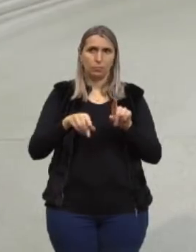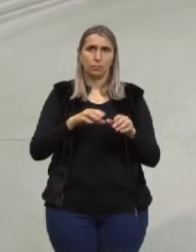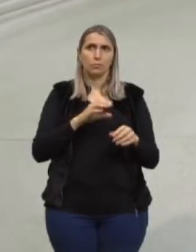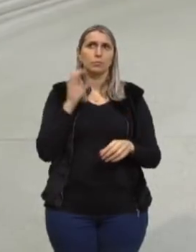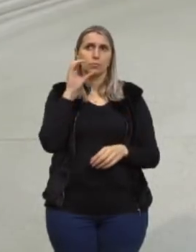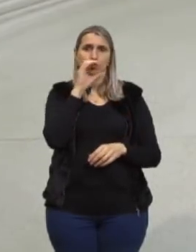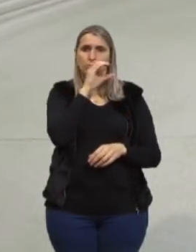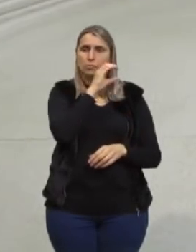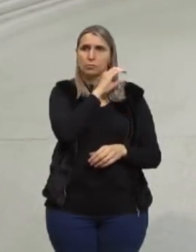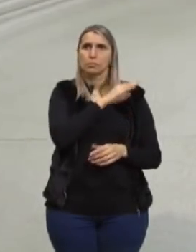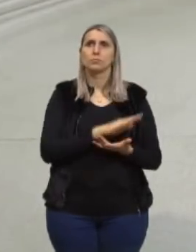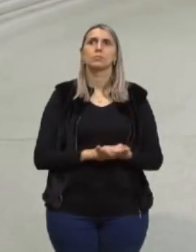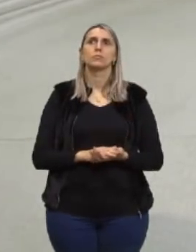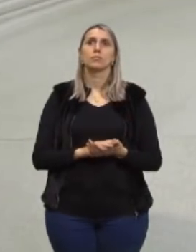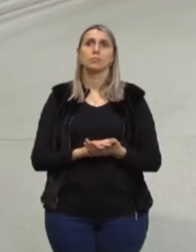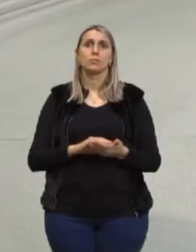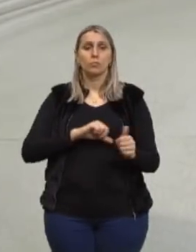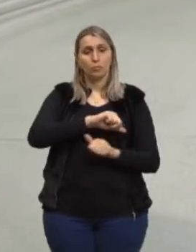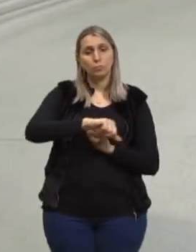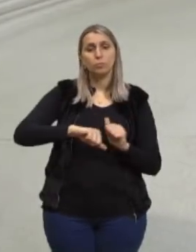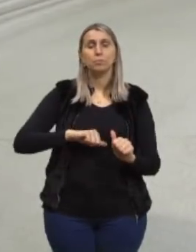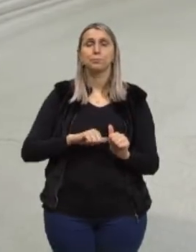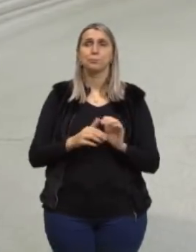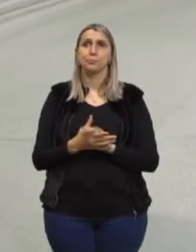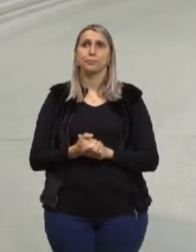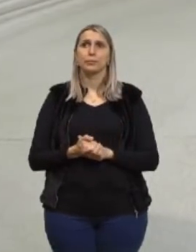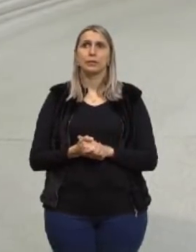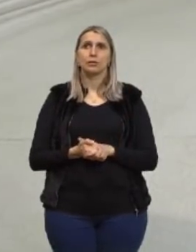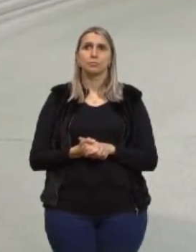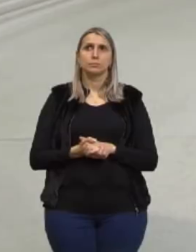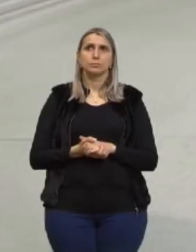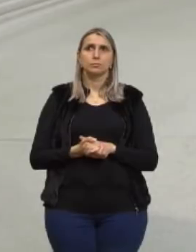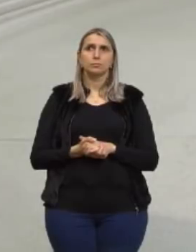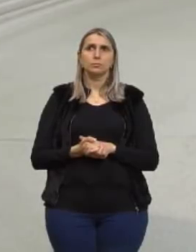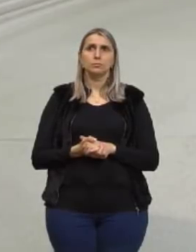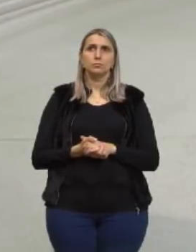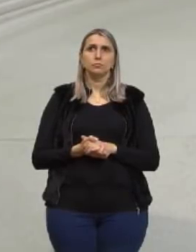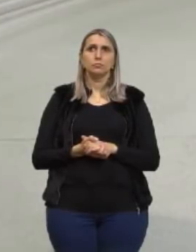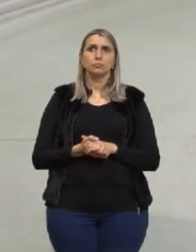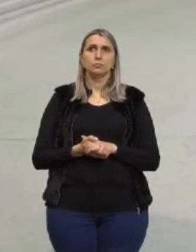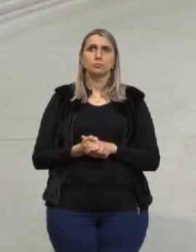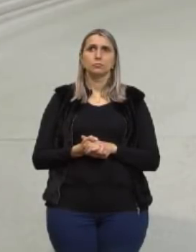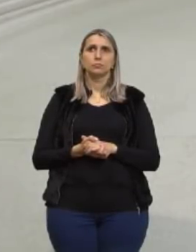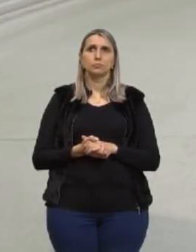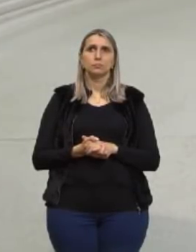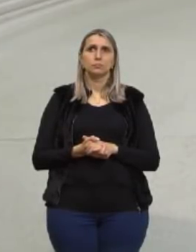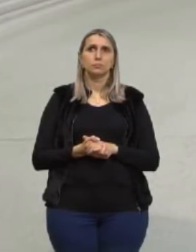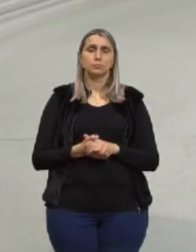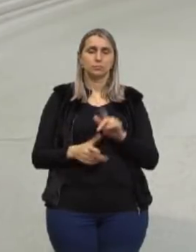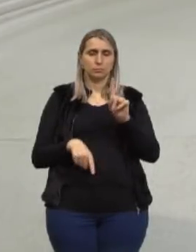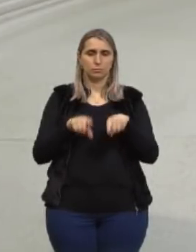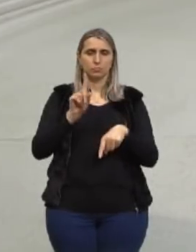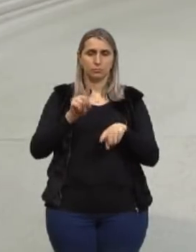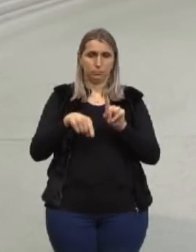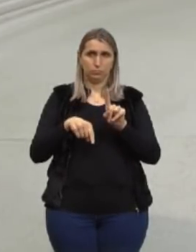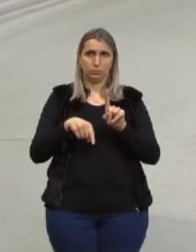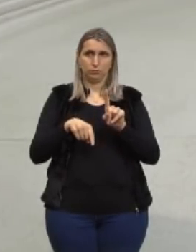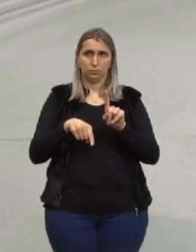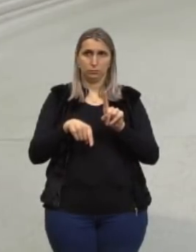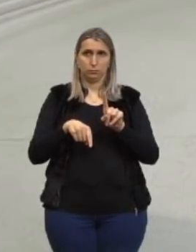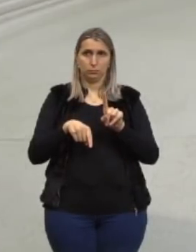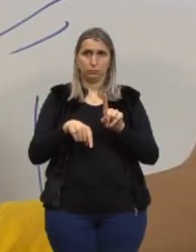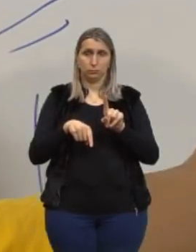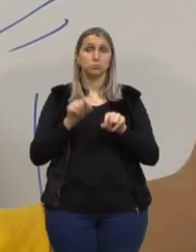caneta aqui tá falhando já é a minha variação da entalpia